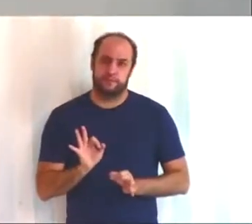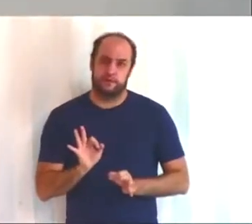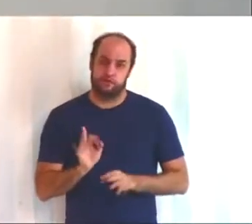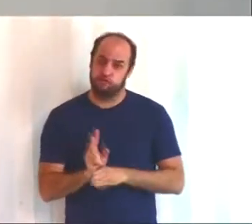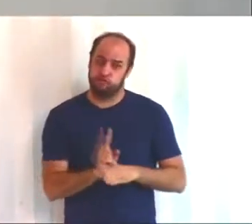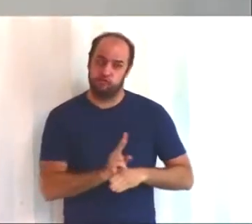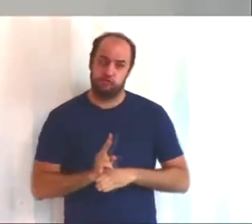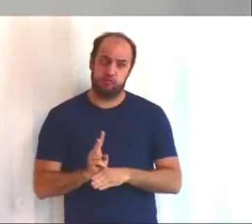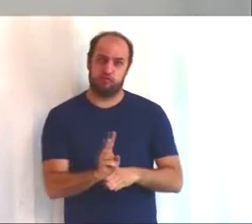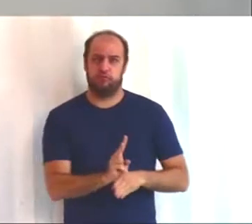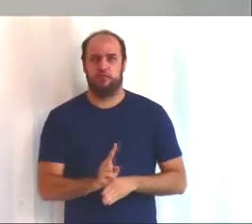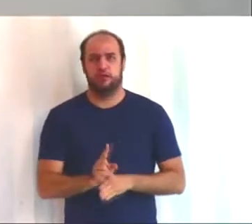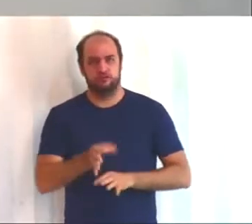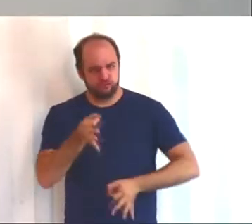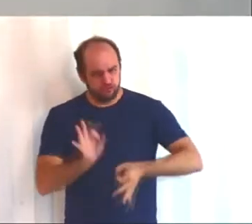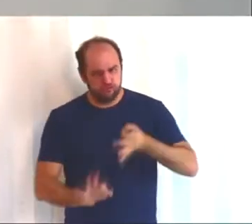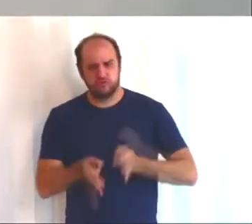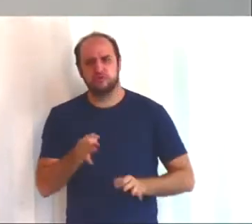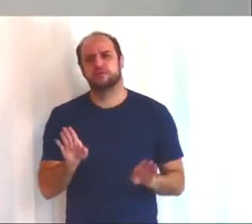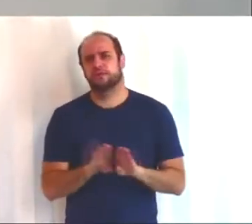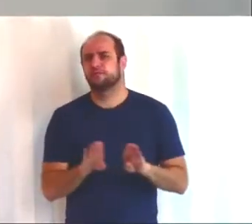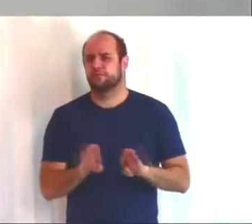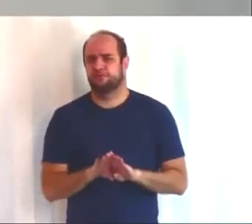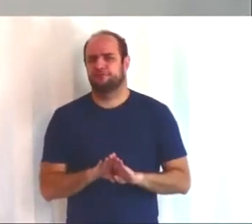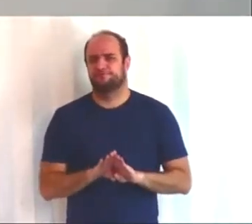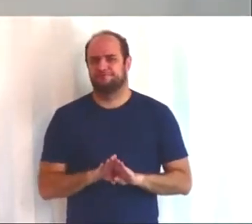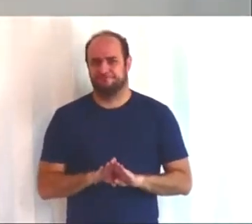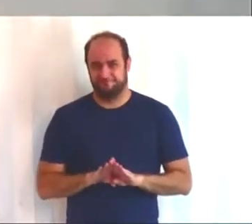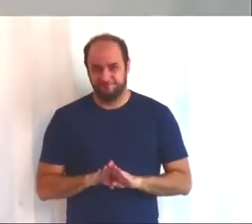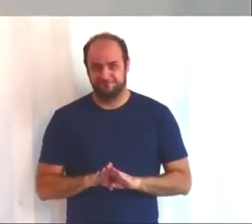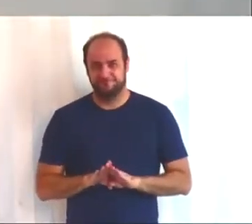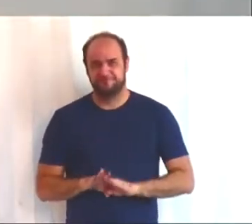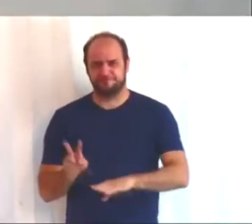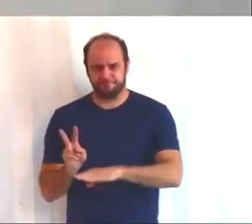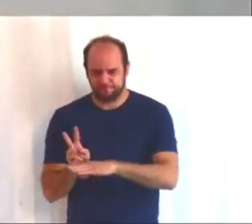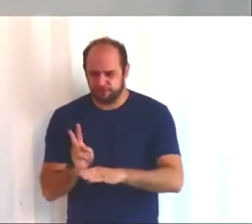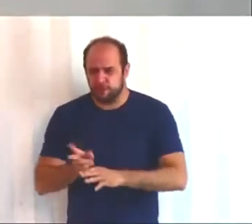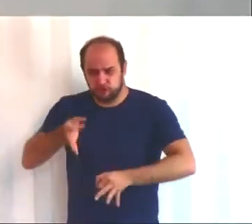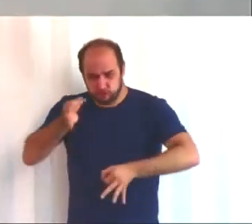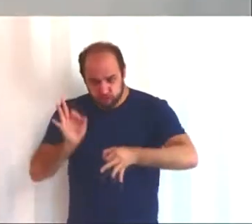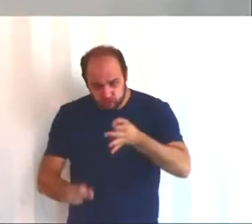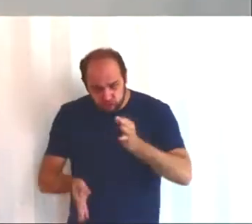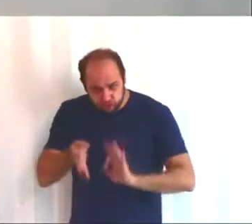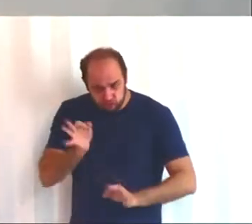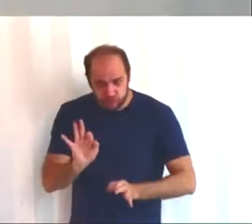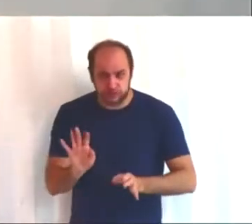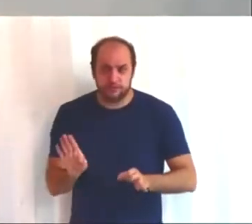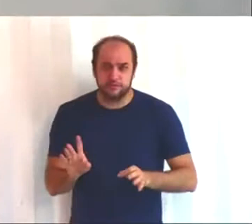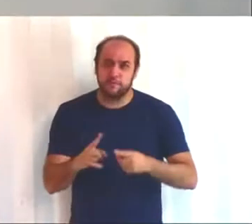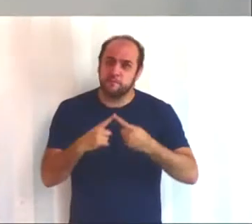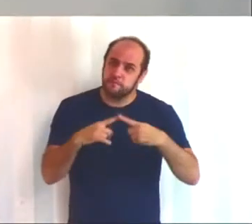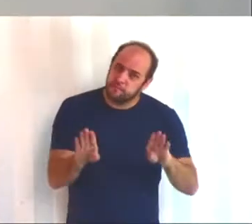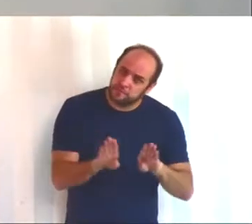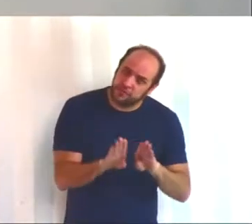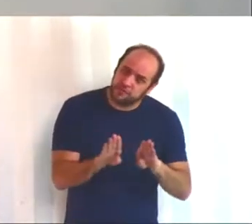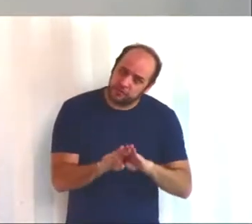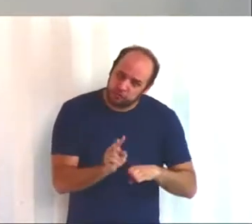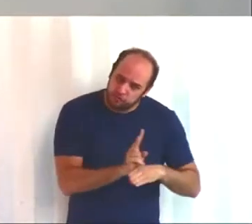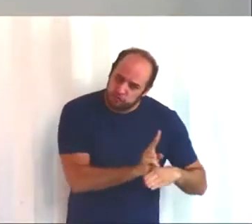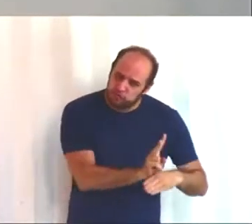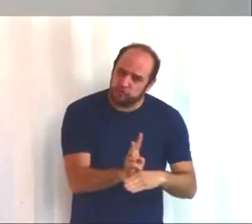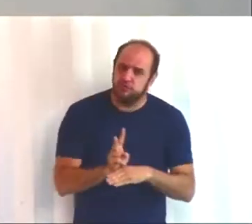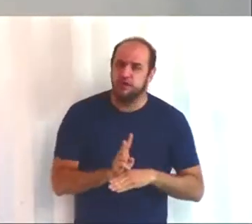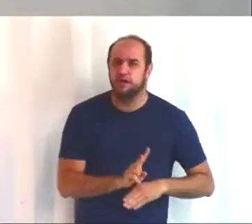juízo. Ao mesmo tempo em que ele exerce o juízo, ele protege o remanescente,